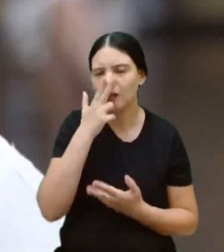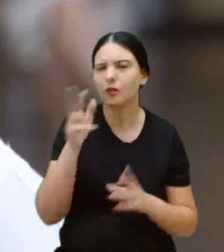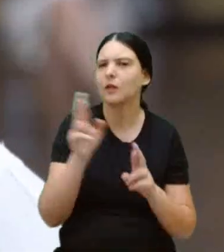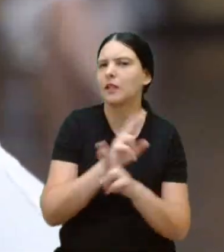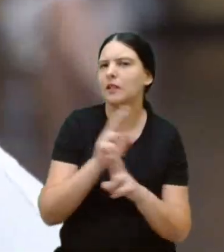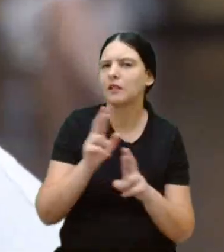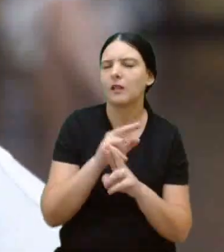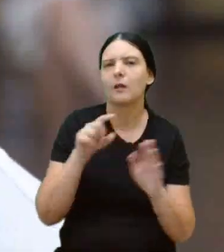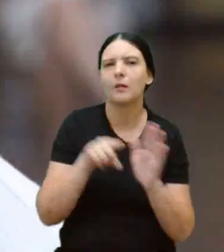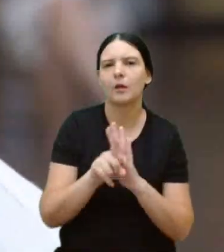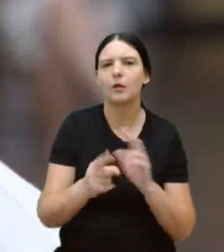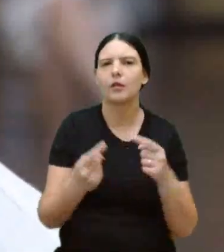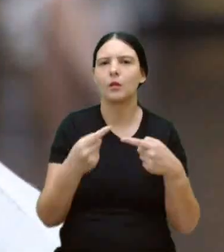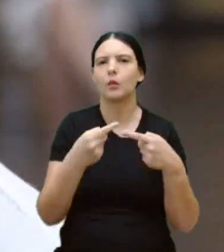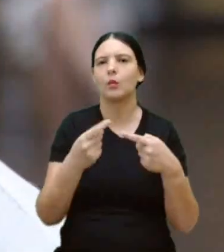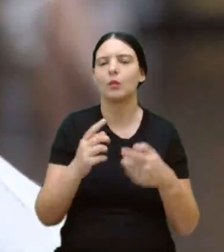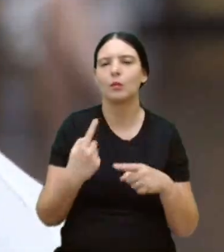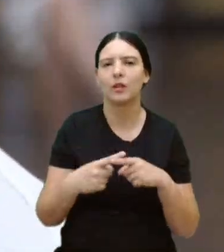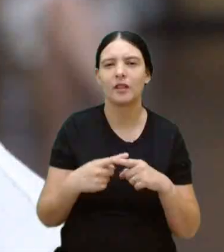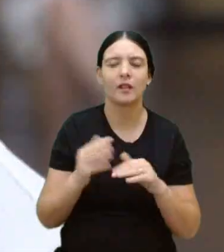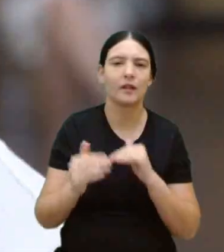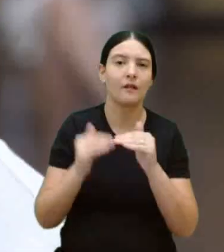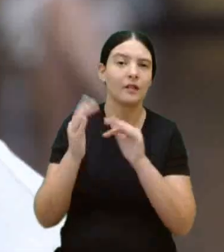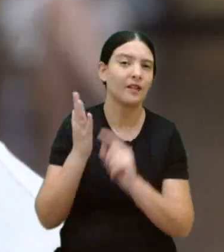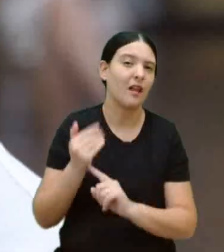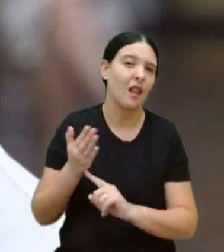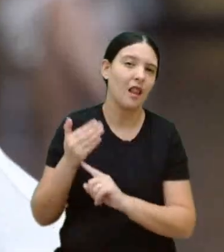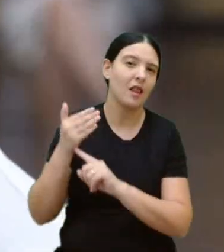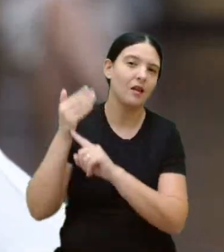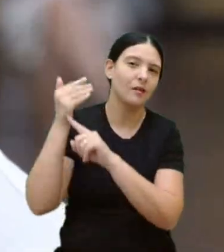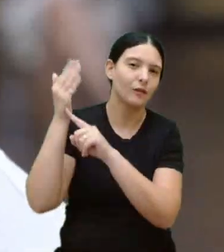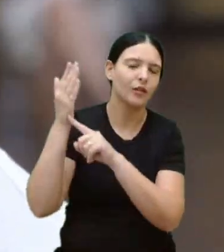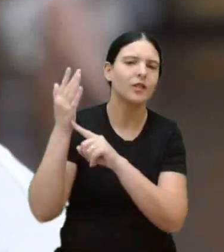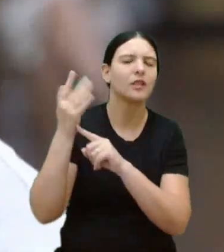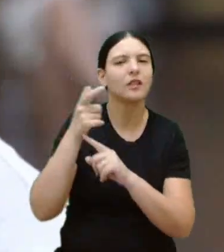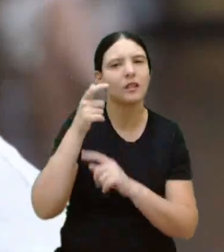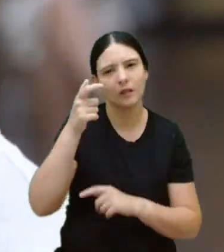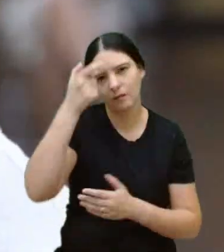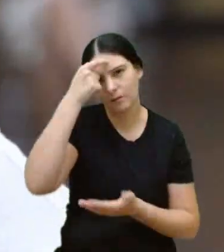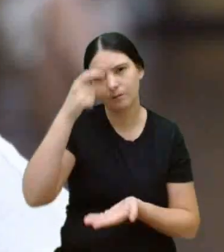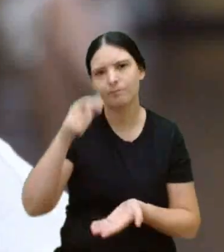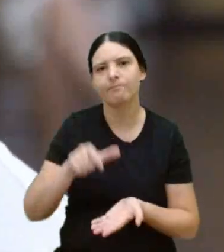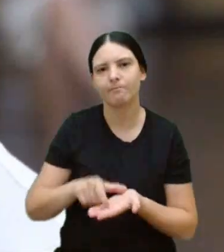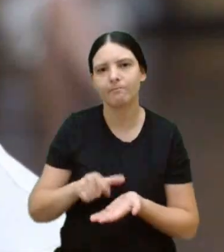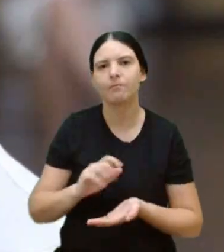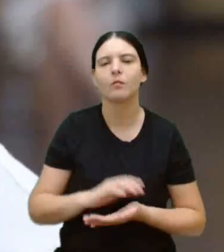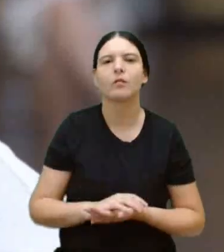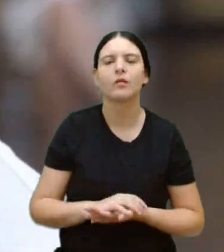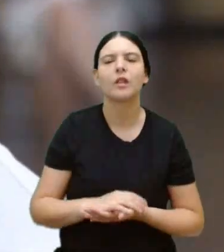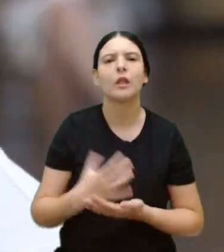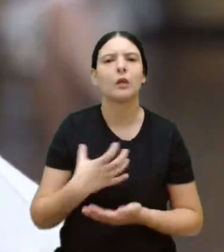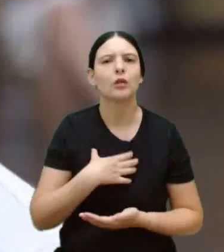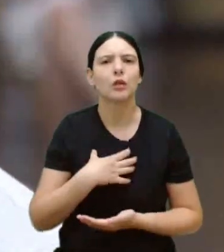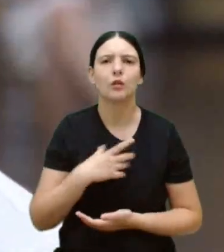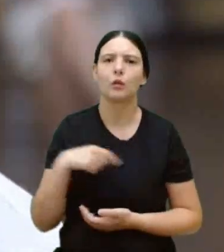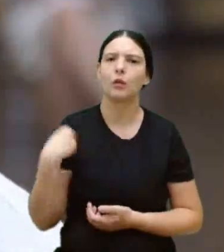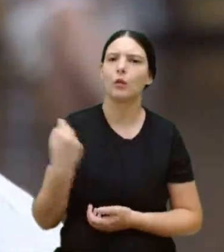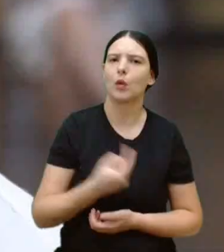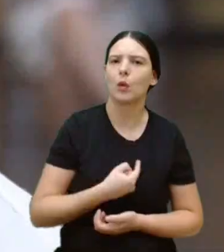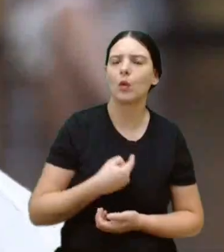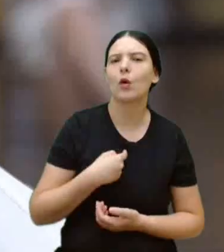pergunta, o avanço da tecnologia, da inteligência artificial, o modo como nós nos tornamos um pouco reféns